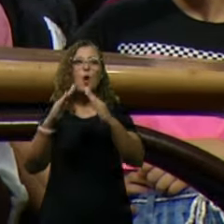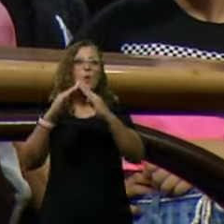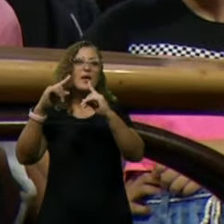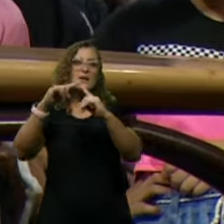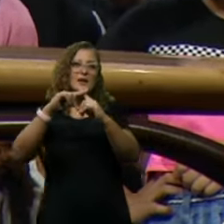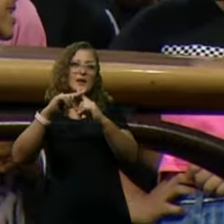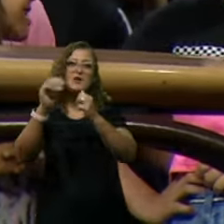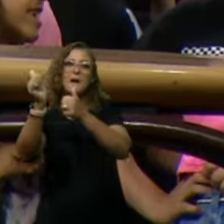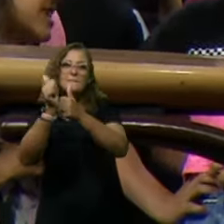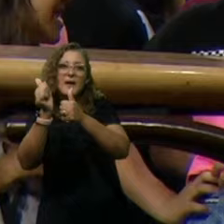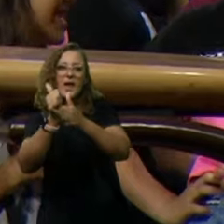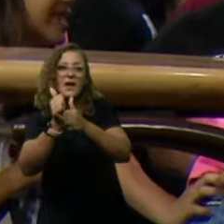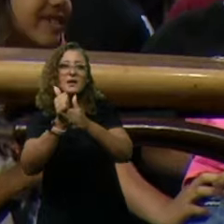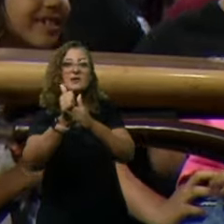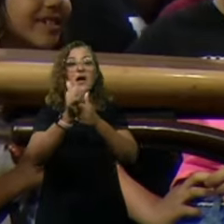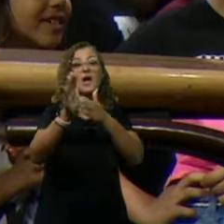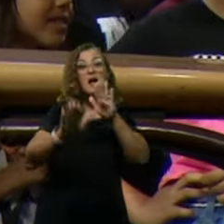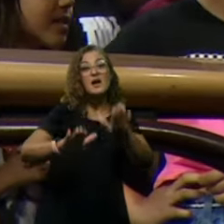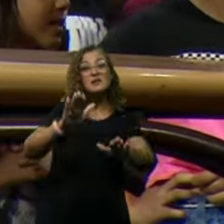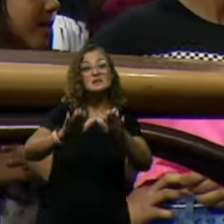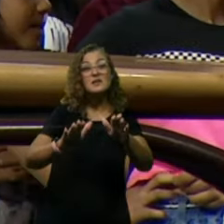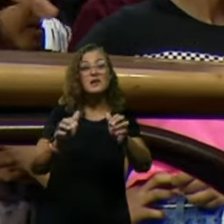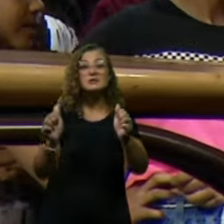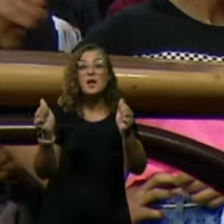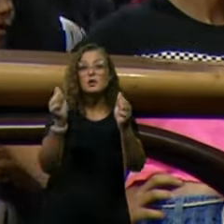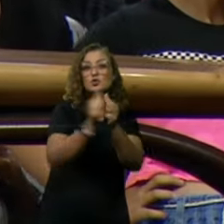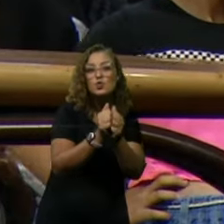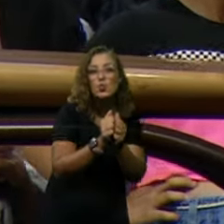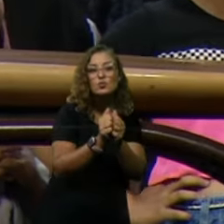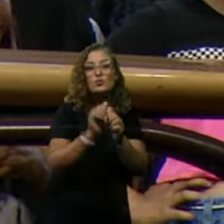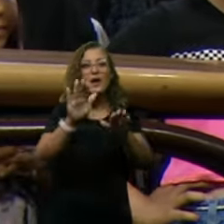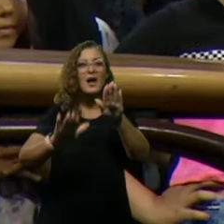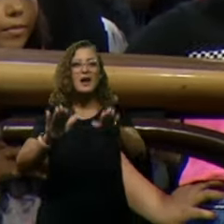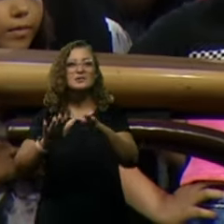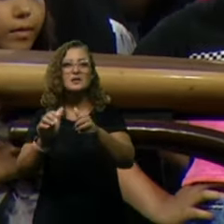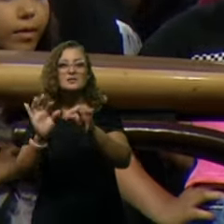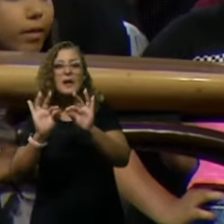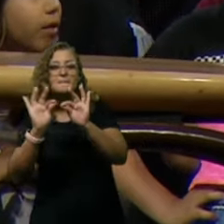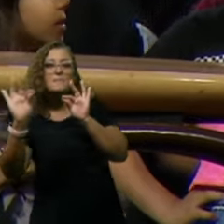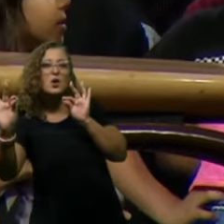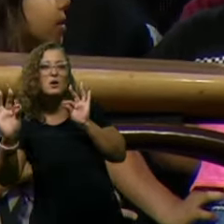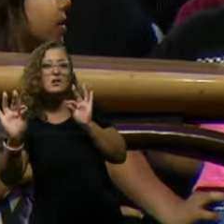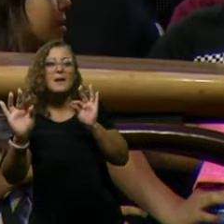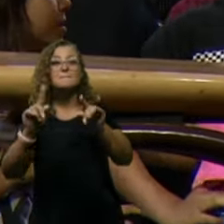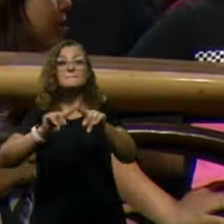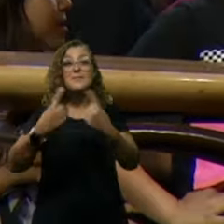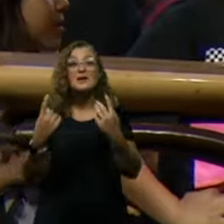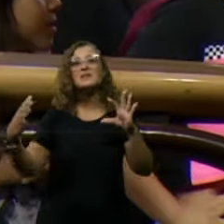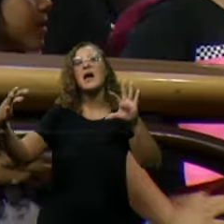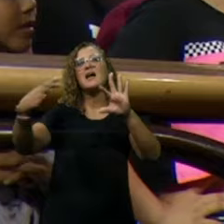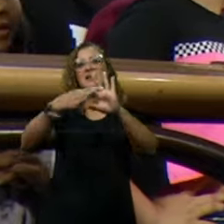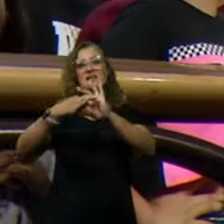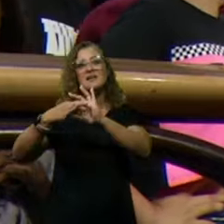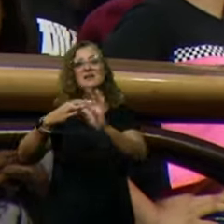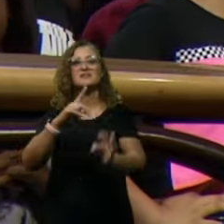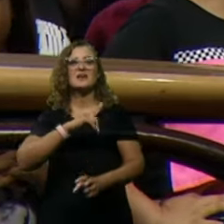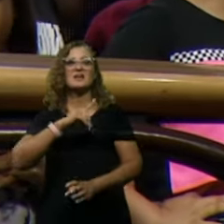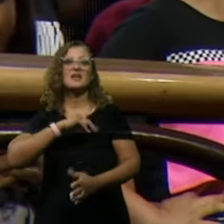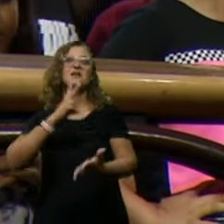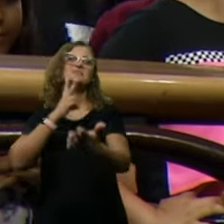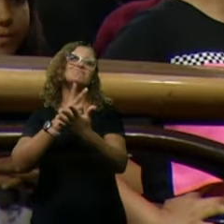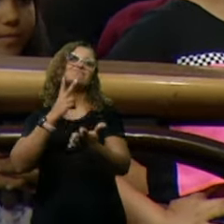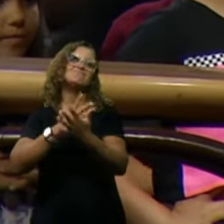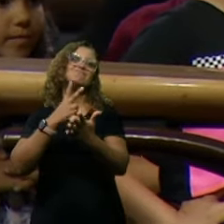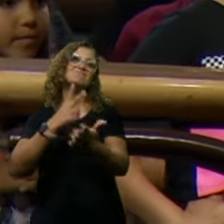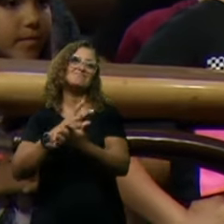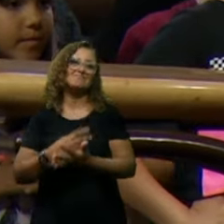tem que descer me Quem são aqueles profetas nessa hora que Deus quer nos aproximar deles eles de nós amém